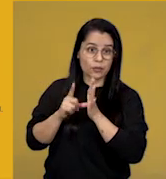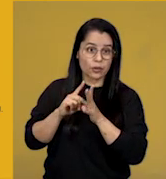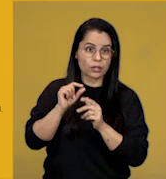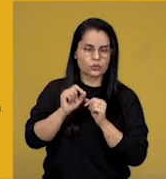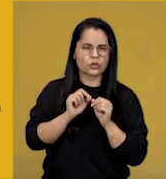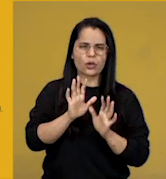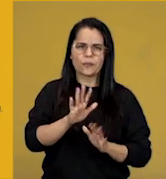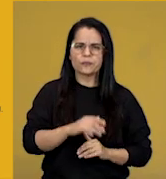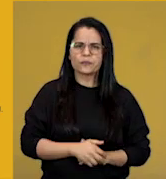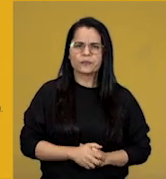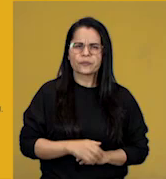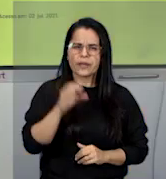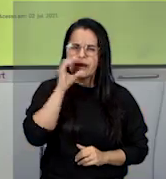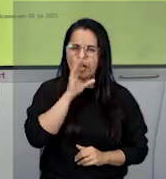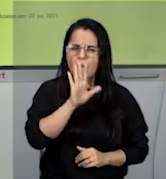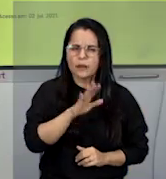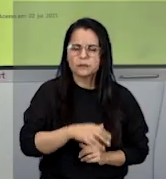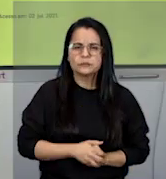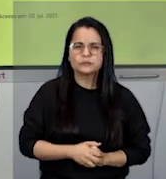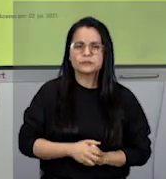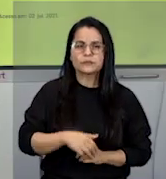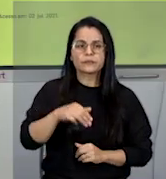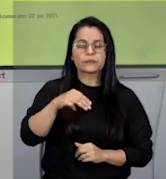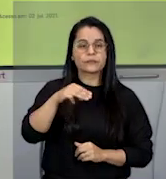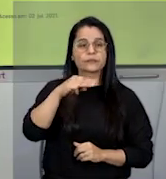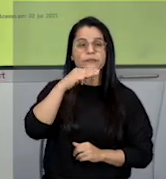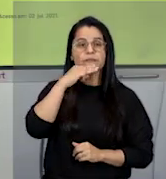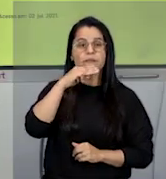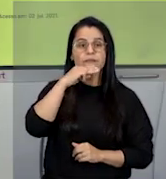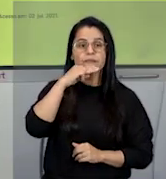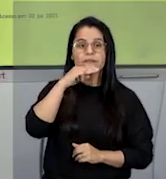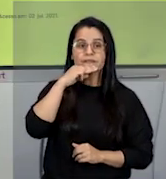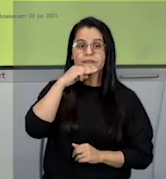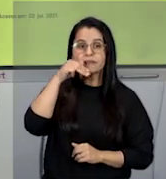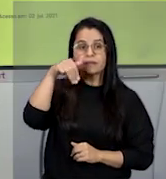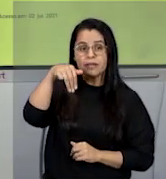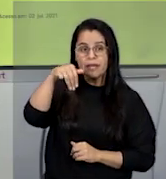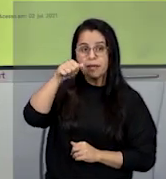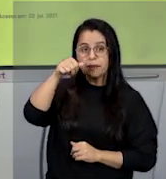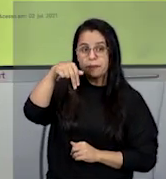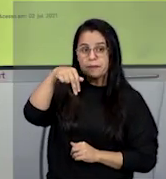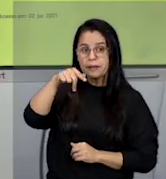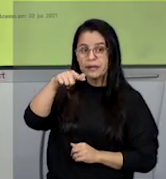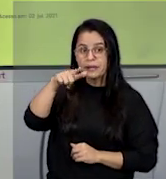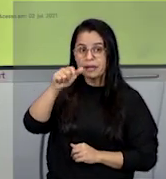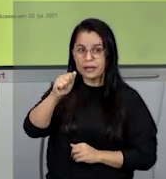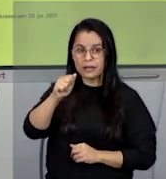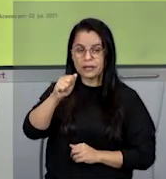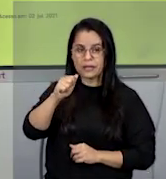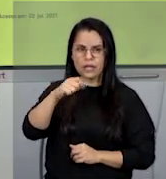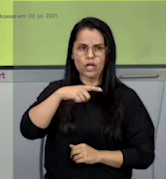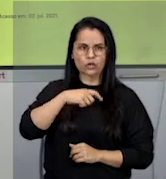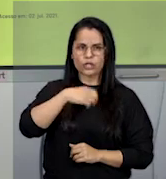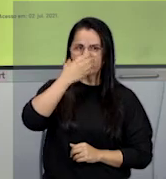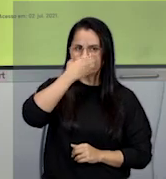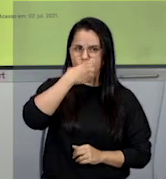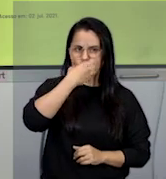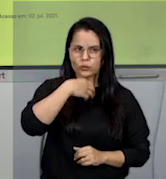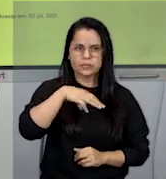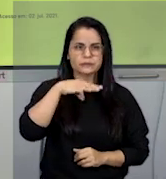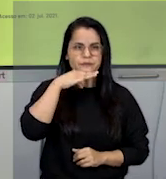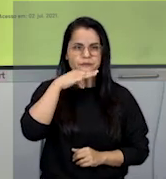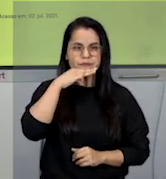cá. Rapidamente. Manga. Manga, fruta, manga de camisa. A